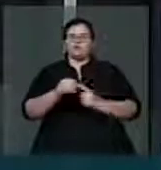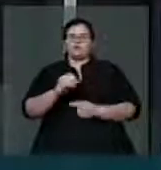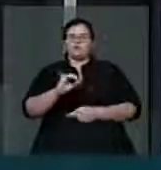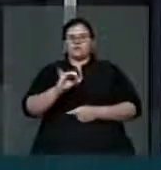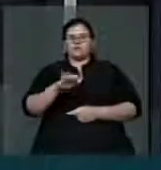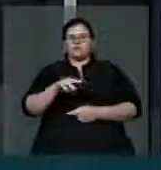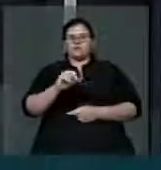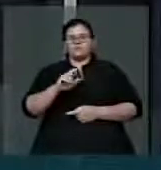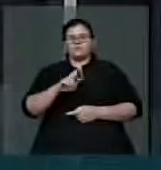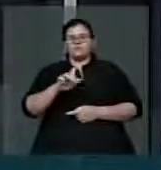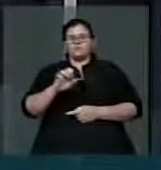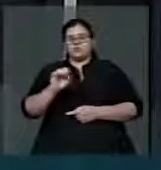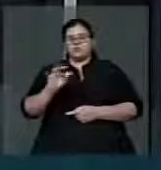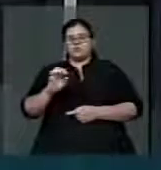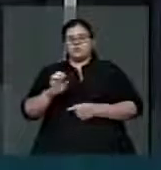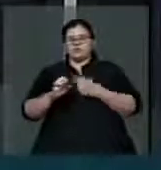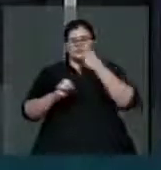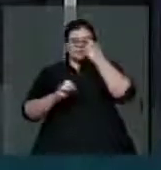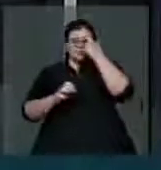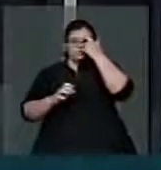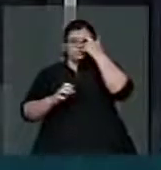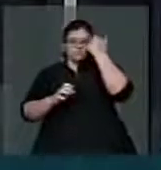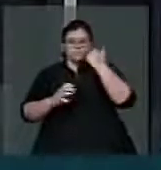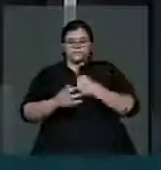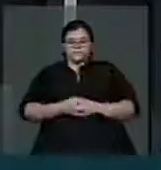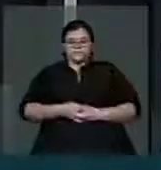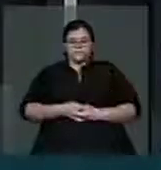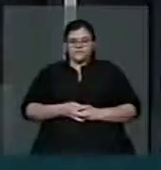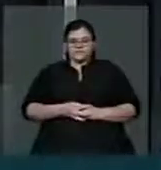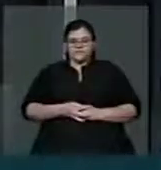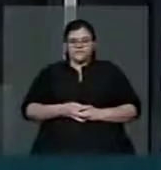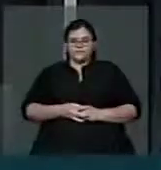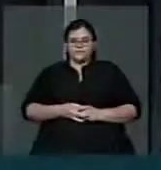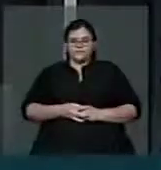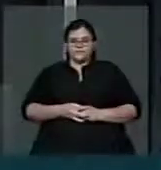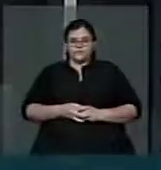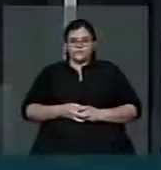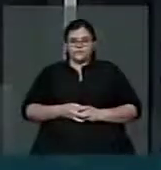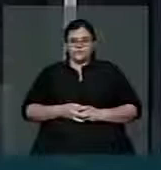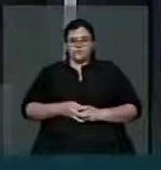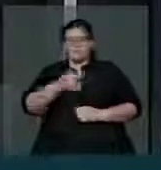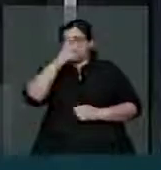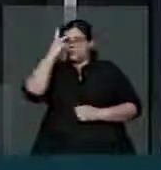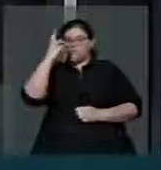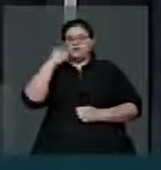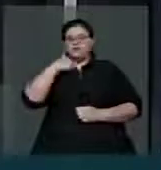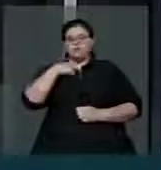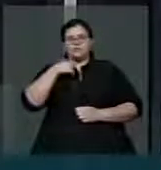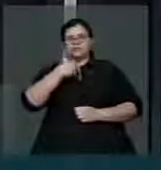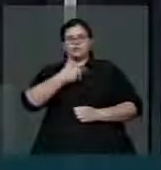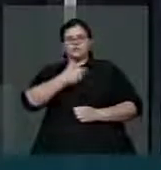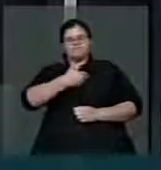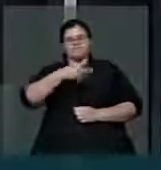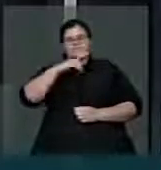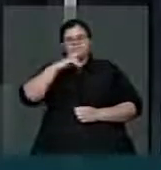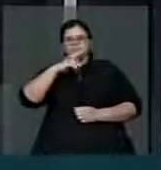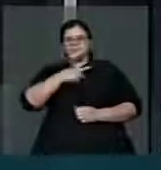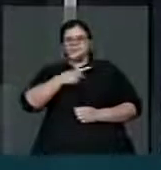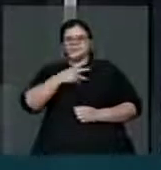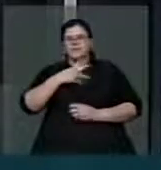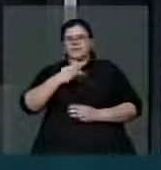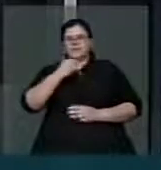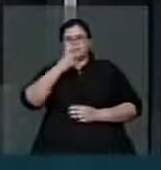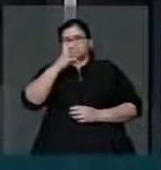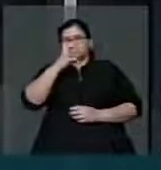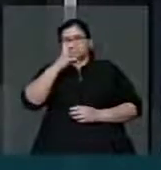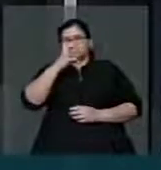Unidas. Queria deixar uma pessoa que foi de quem privei amizade pessoal e enorme admiração, deixar